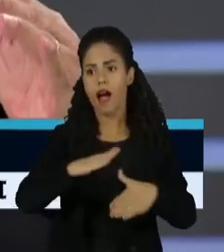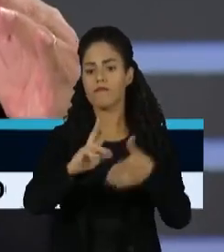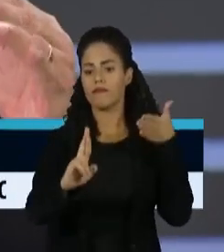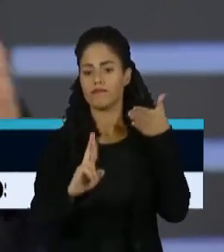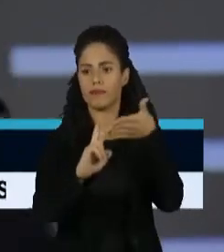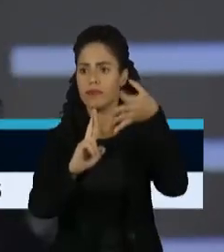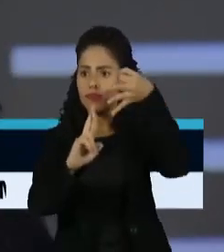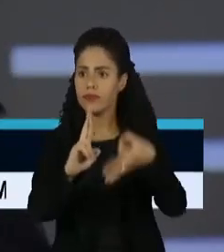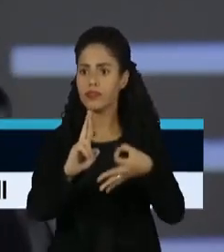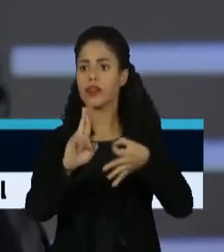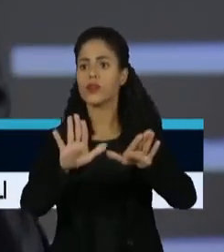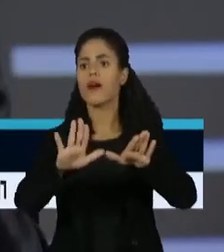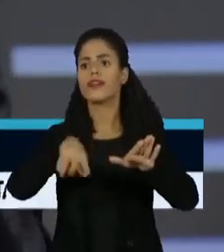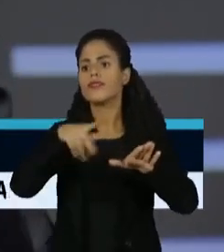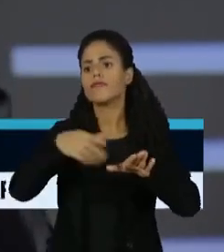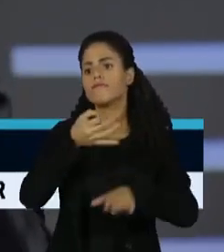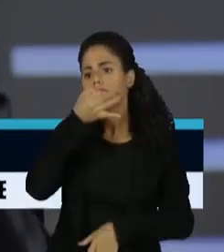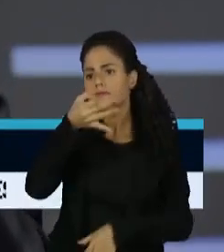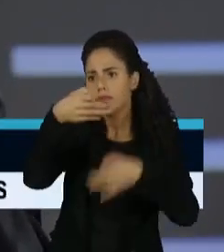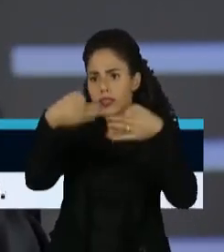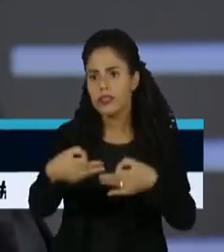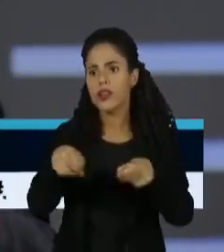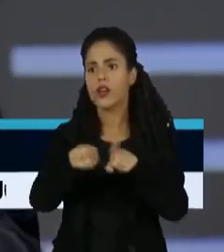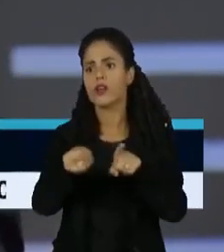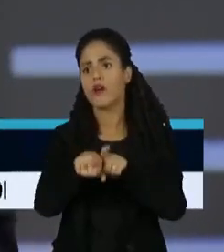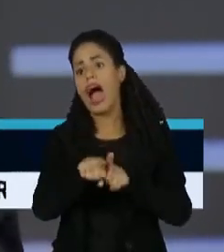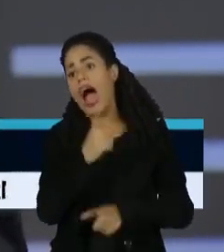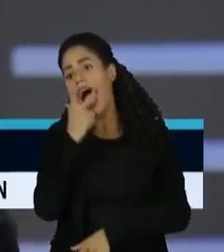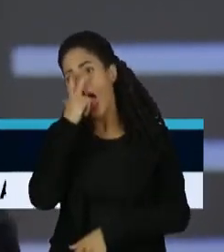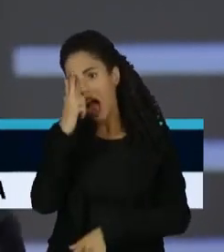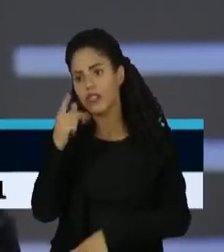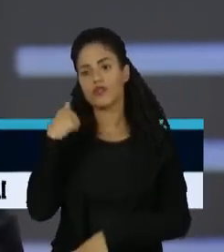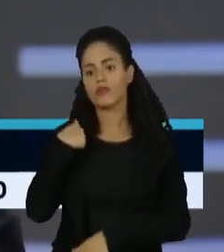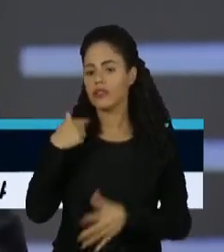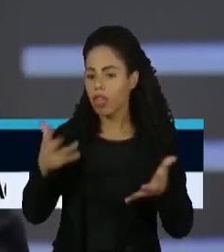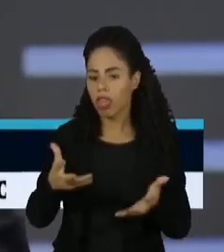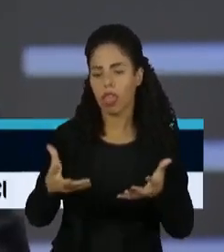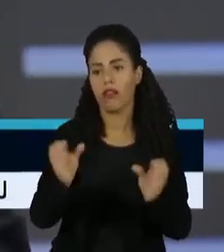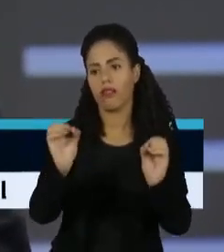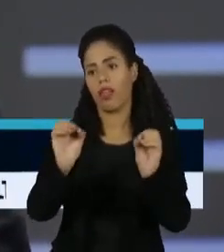no geral, a hipótese, me parece, não se sustentar do ponto de vista empírico.